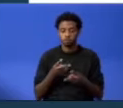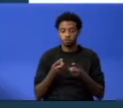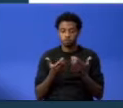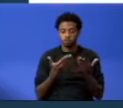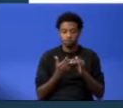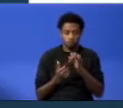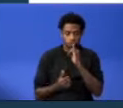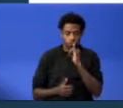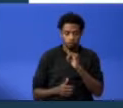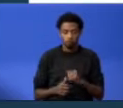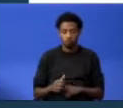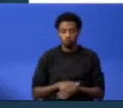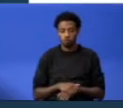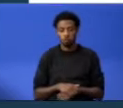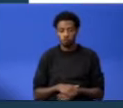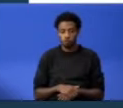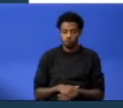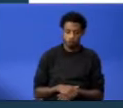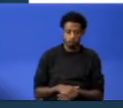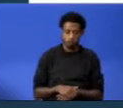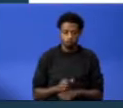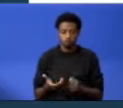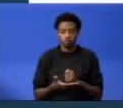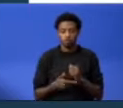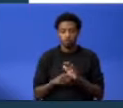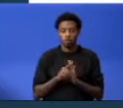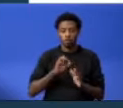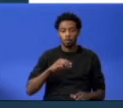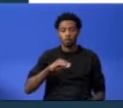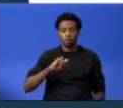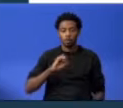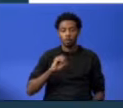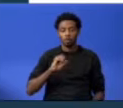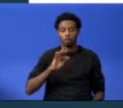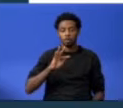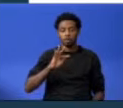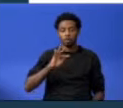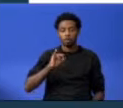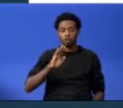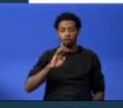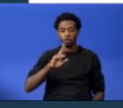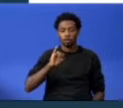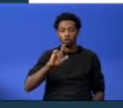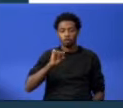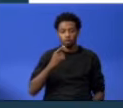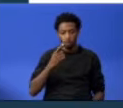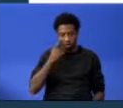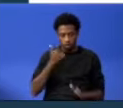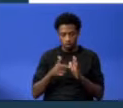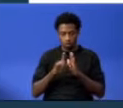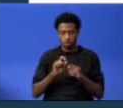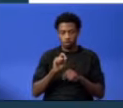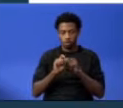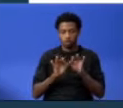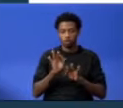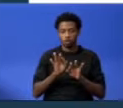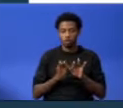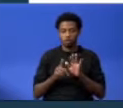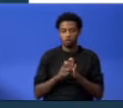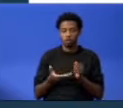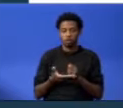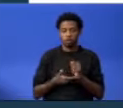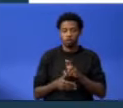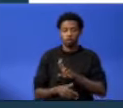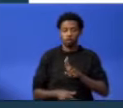observar aqui na figura novamente, a estrutura da miofibrila, que a gente viu na figura anterior, ela é organizada em